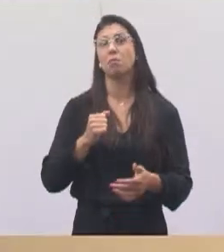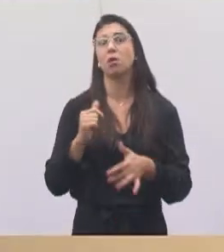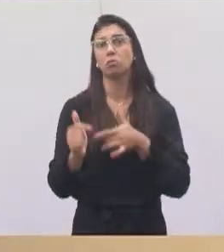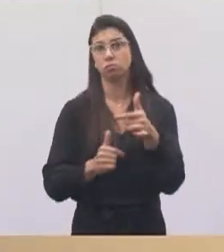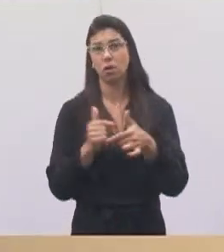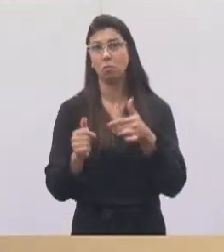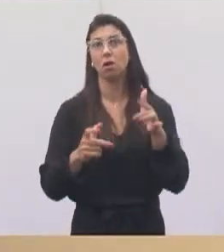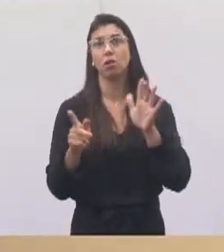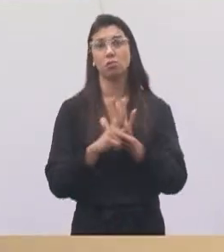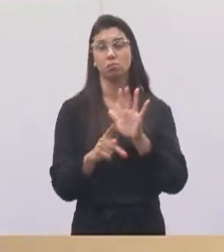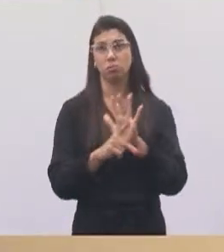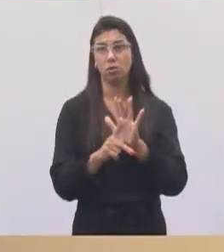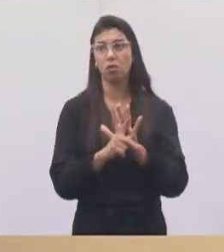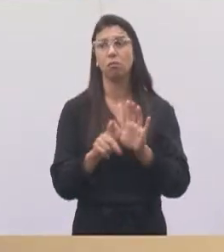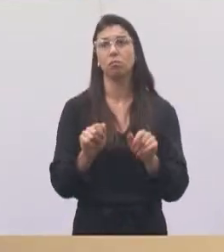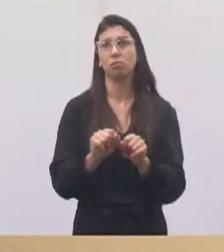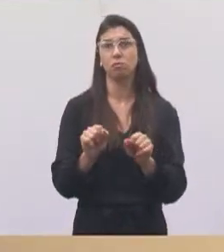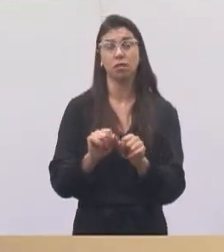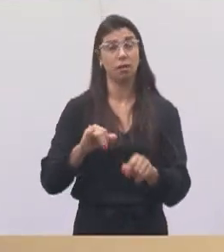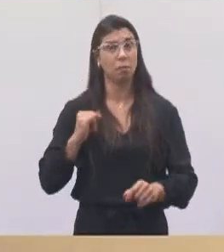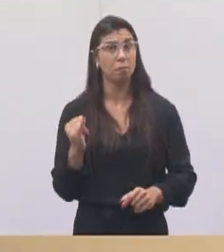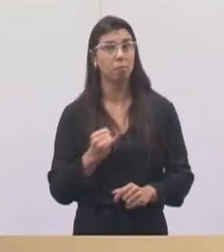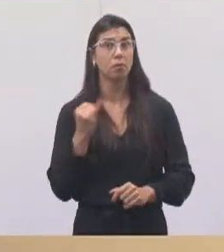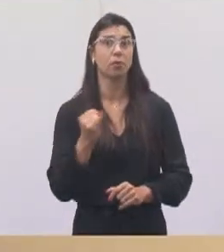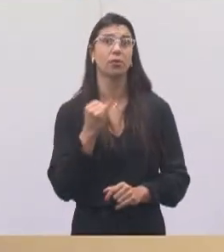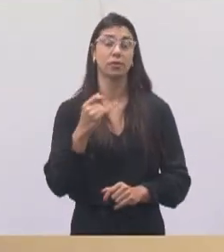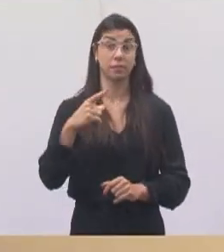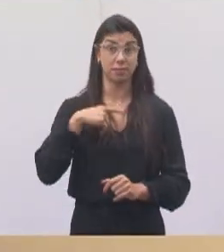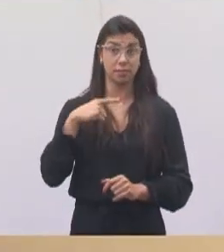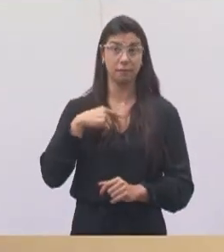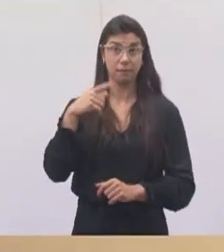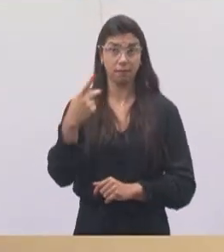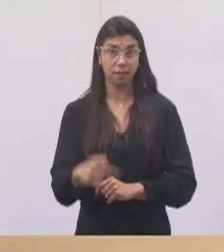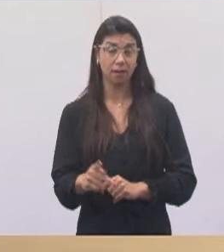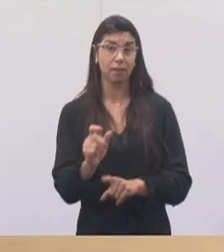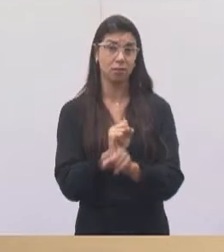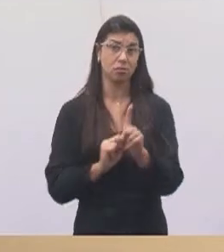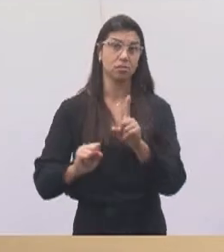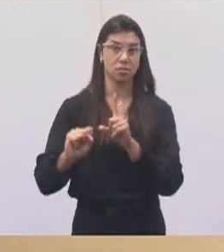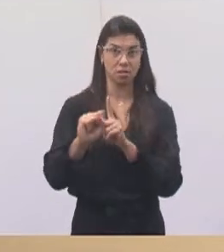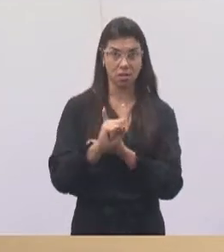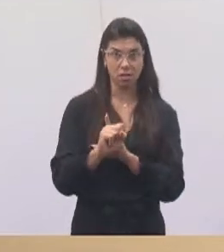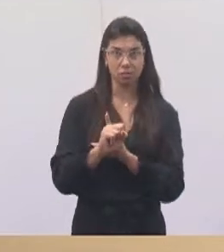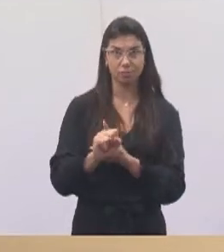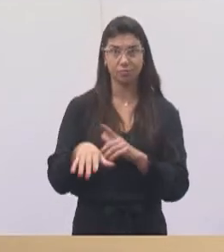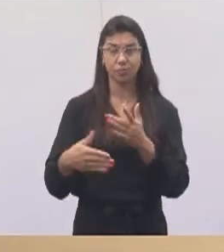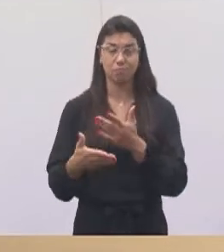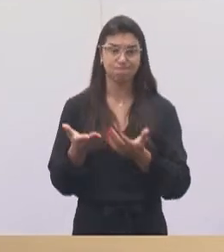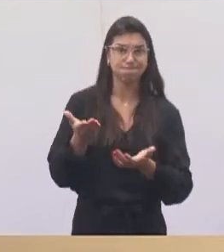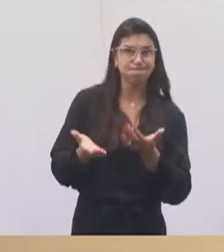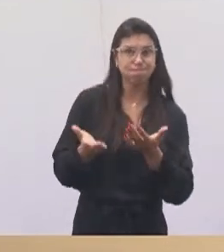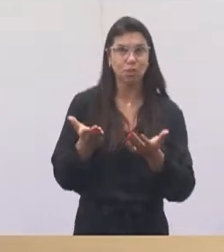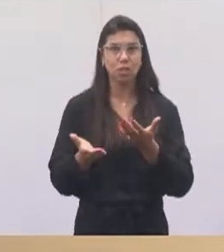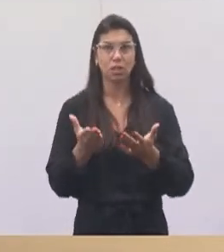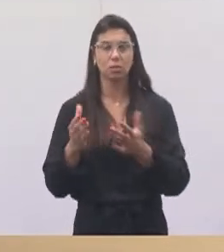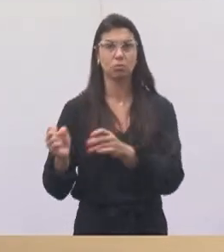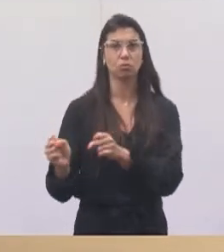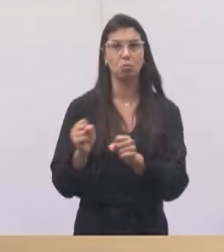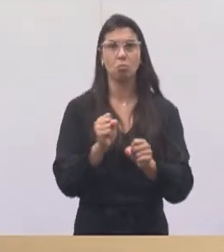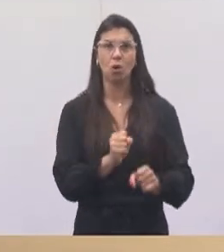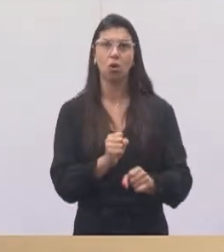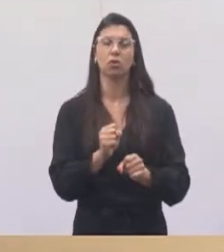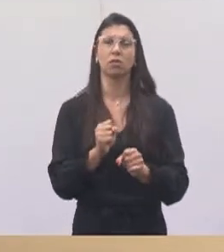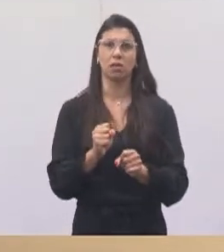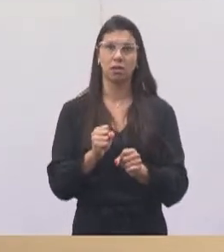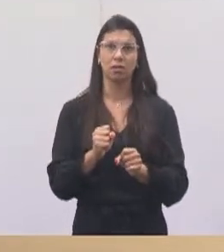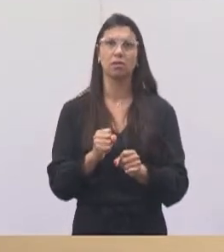funções, ela tem que saber a importância que ela tem para a sociedade. E esse equilíbrio dos poderes,